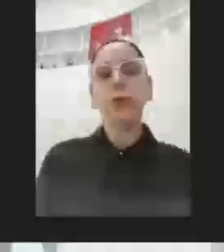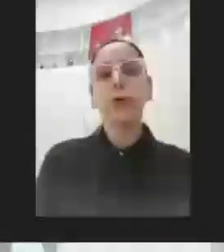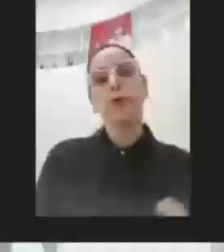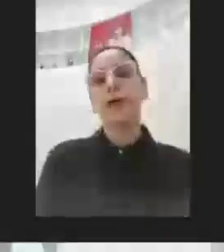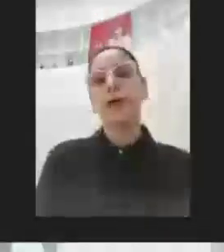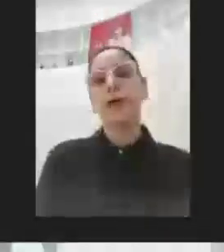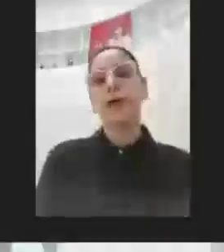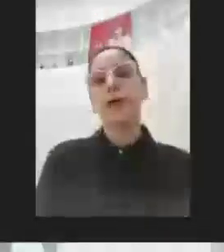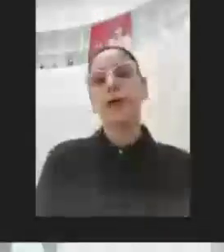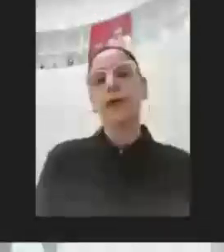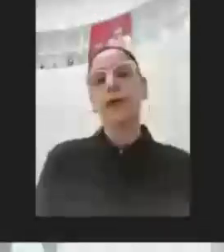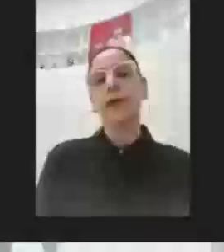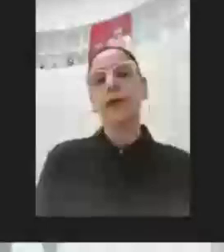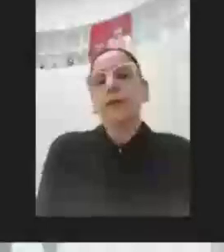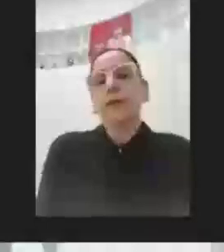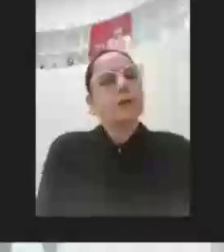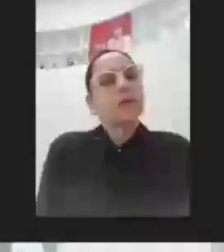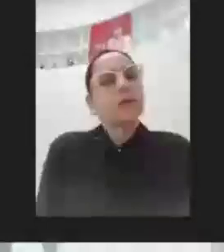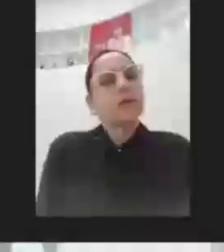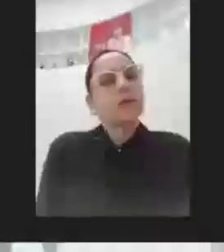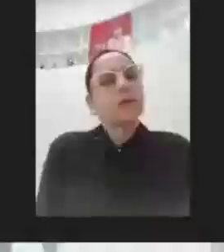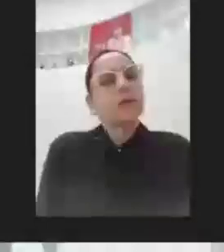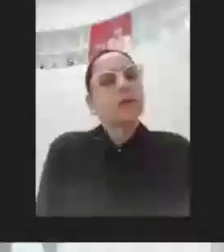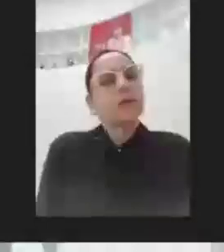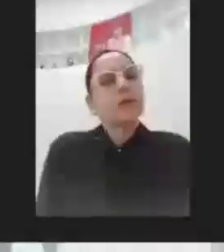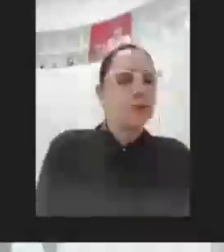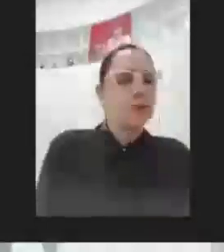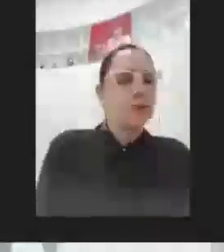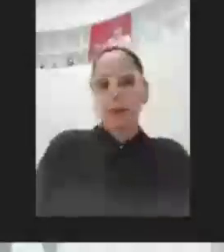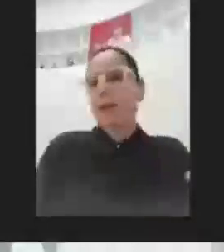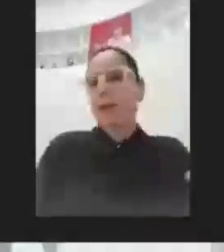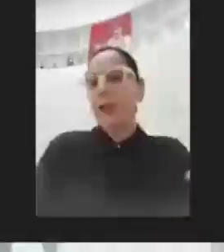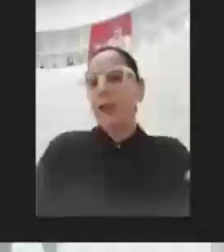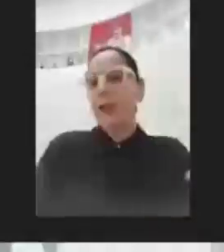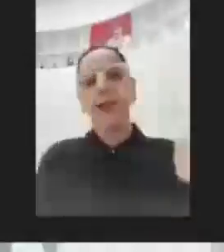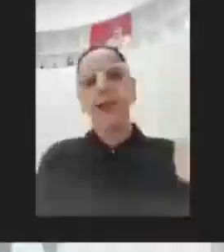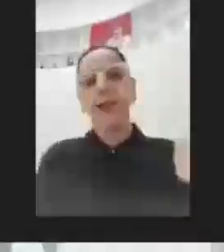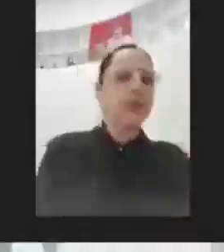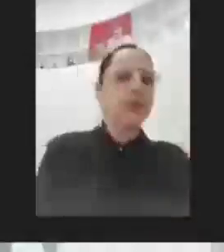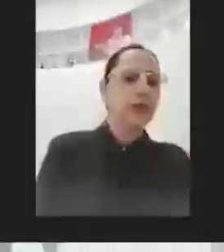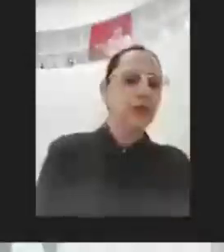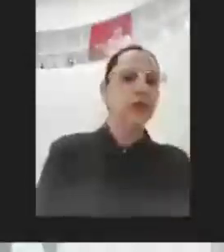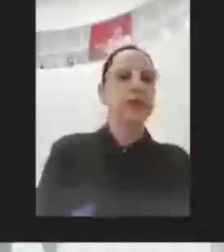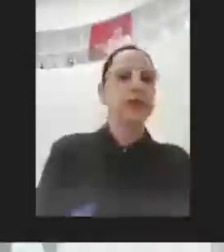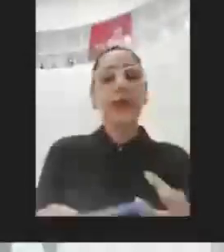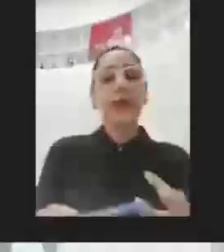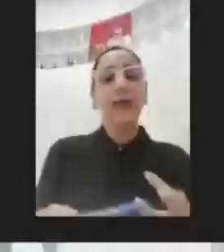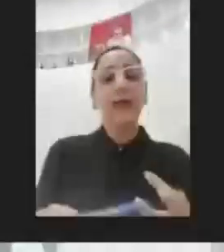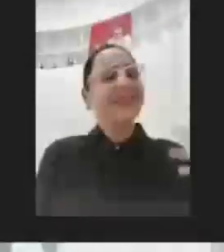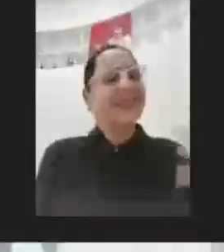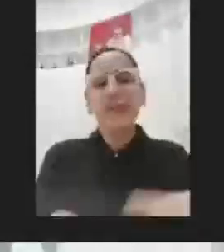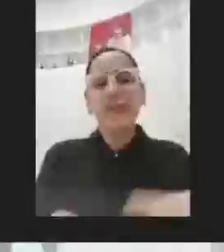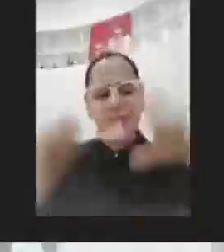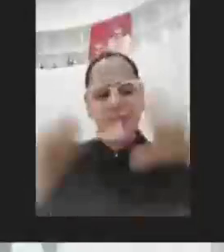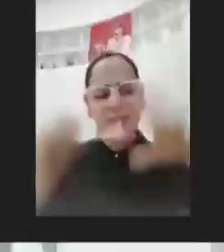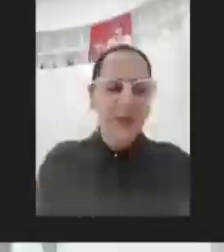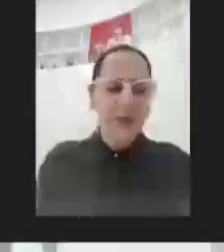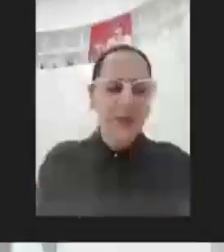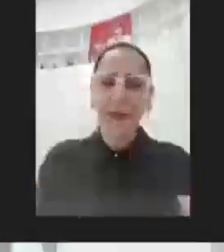né, dessa baixa produção de leite. Às vezes, inconscientemente, ela não vai amamentar, ela não toma água, ela não se alimenta, ela não tem ajuda.